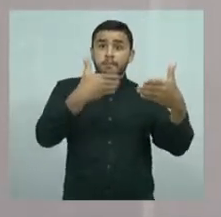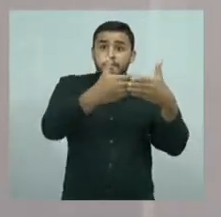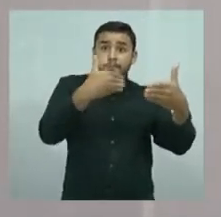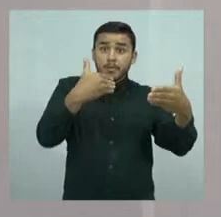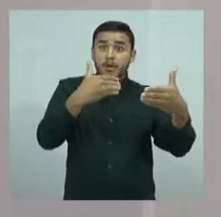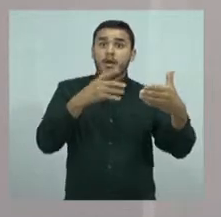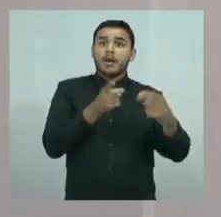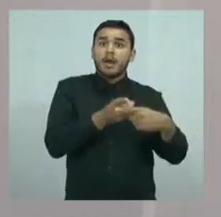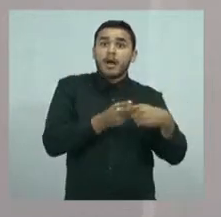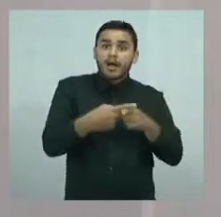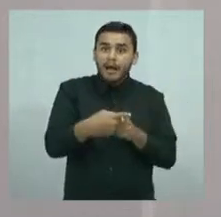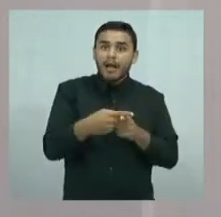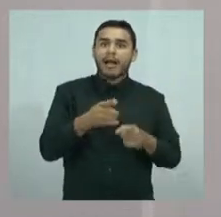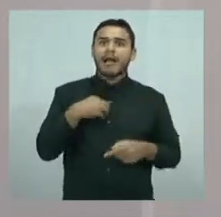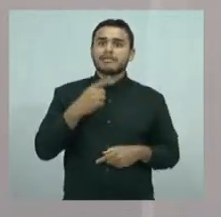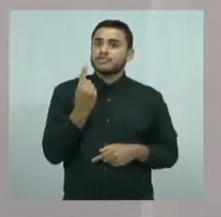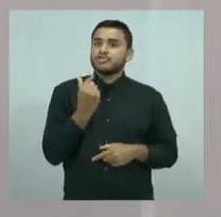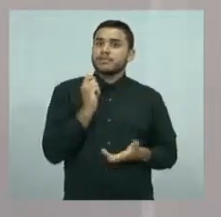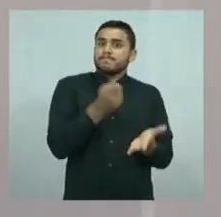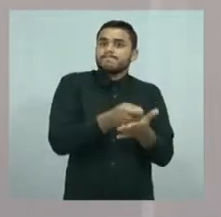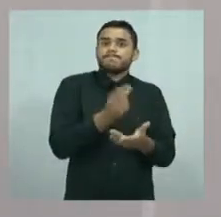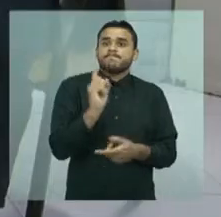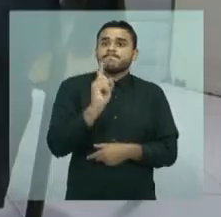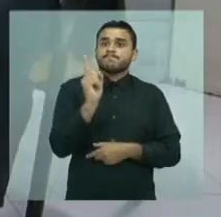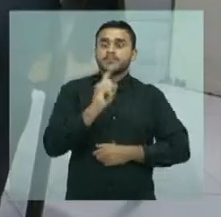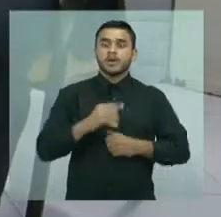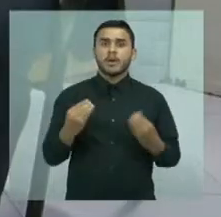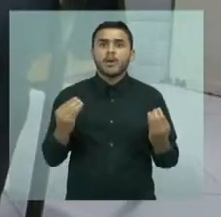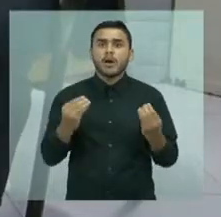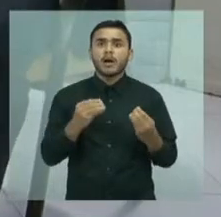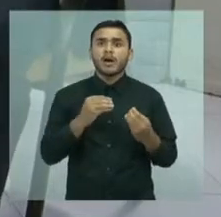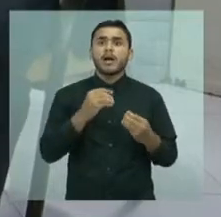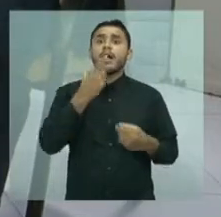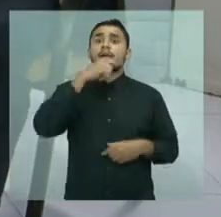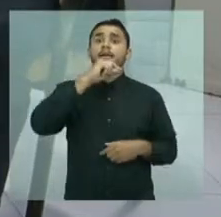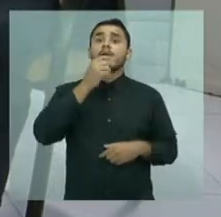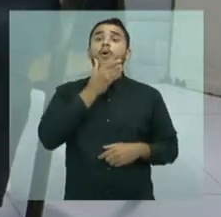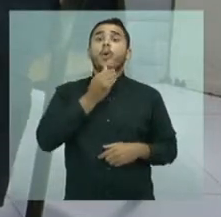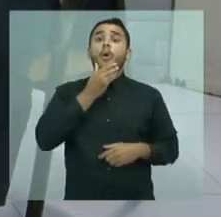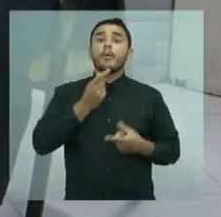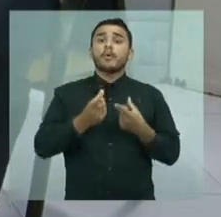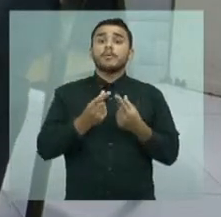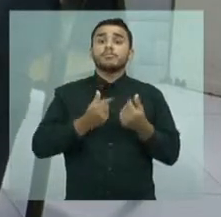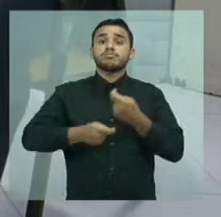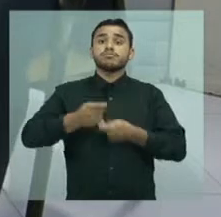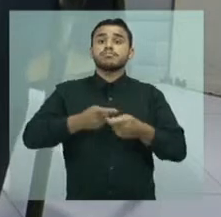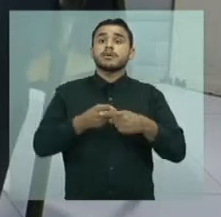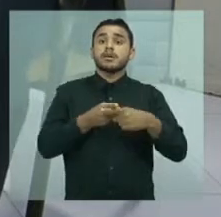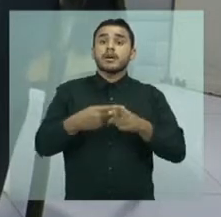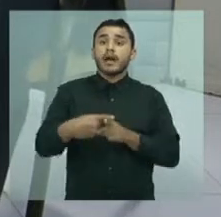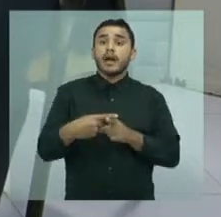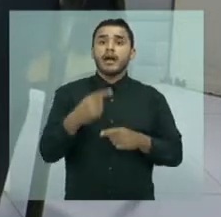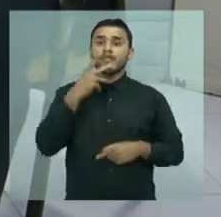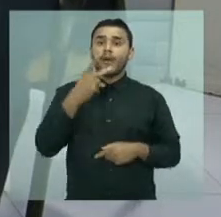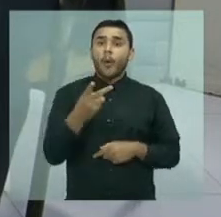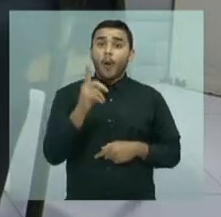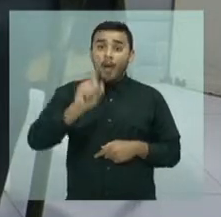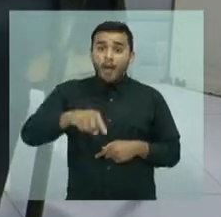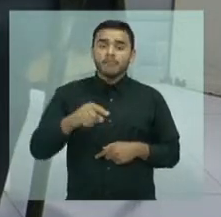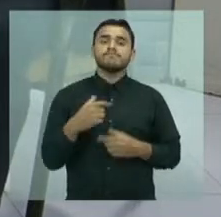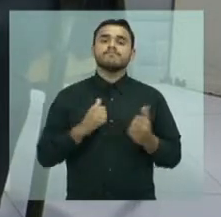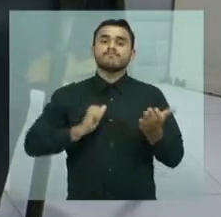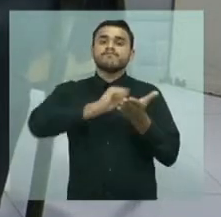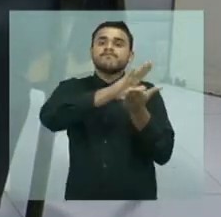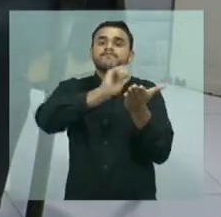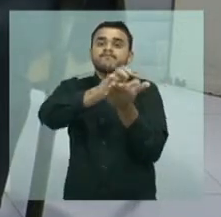ao implantar, talvez o sentido maior foi desempregar o trocador. Porque, para além disso, tudo